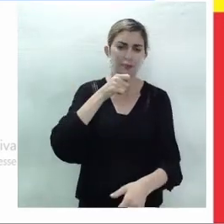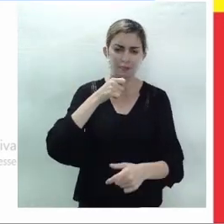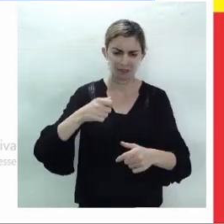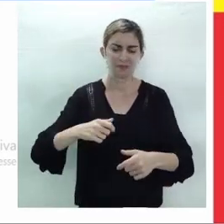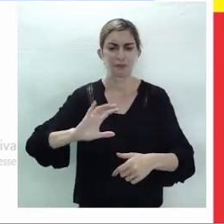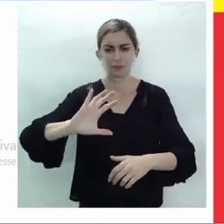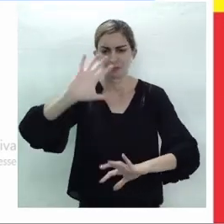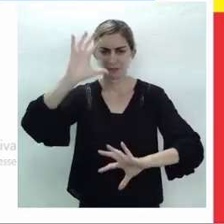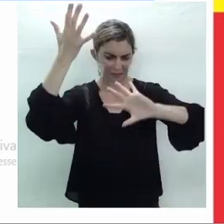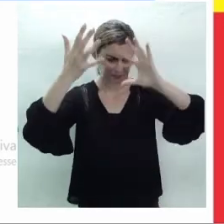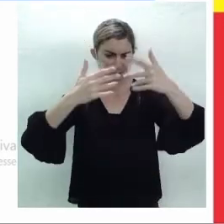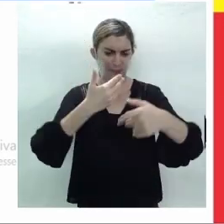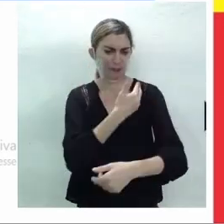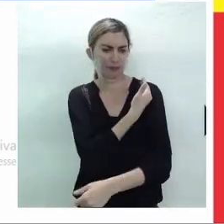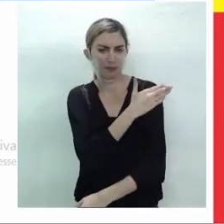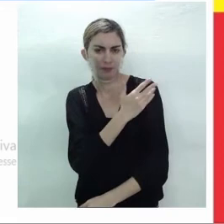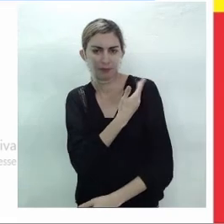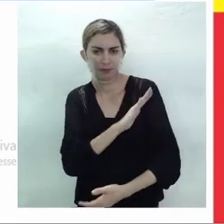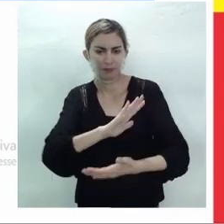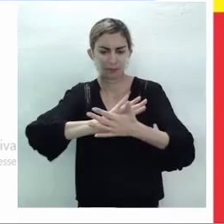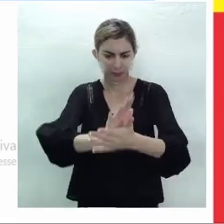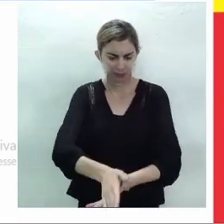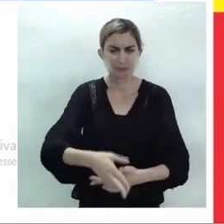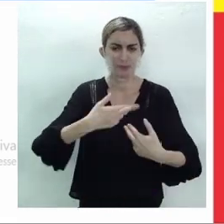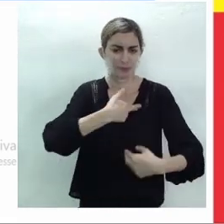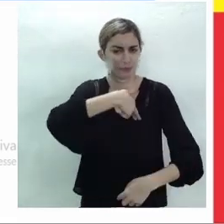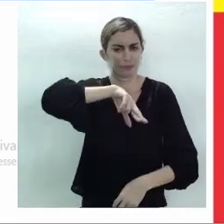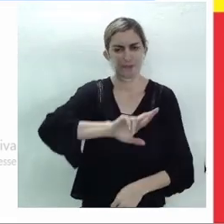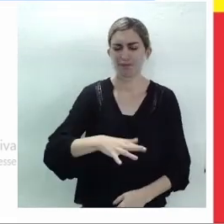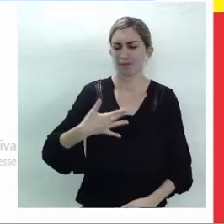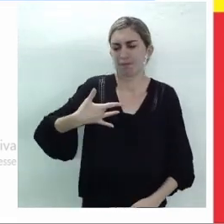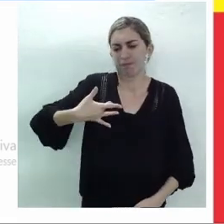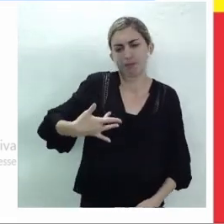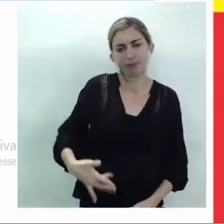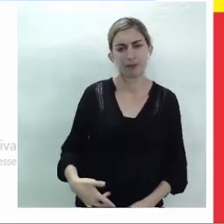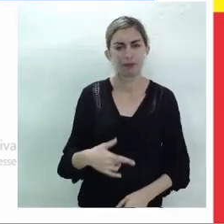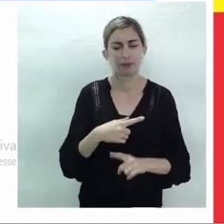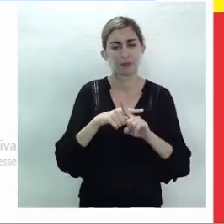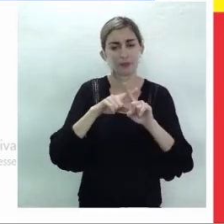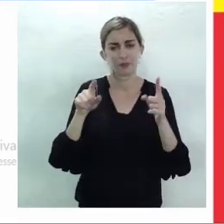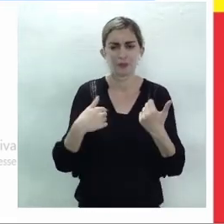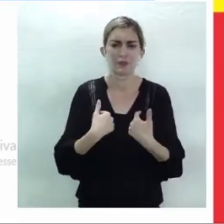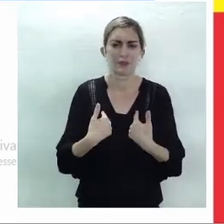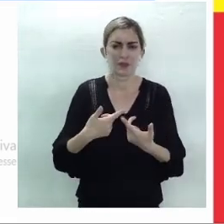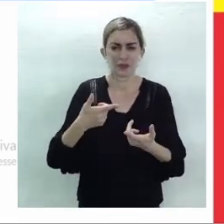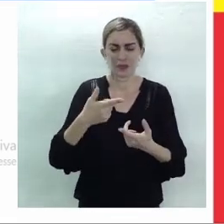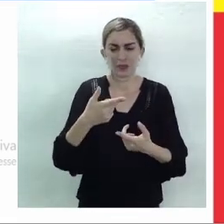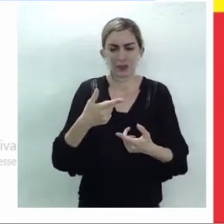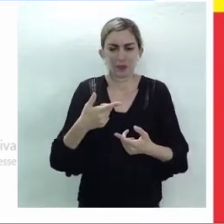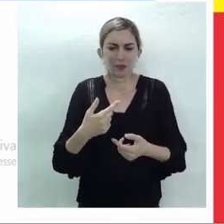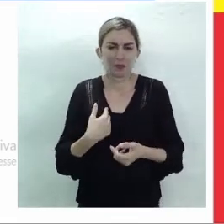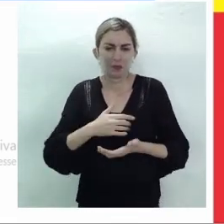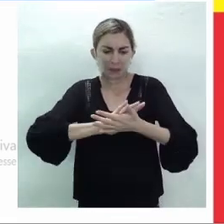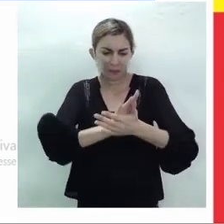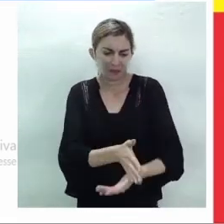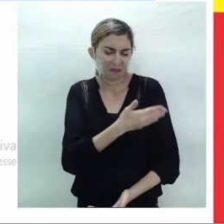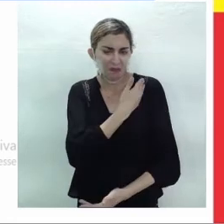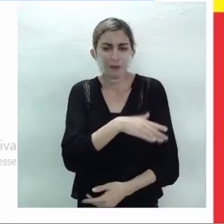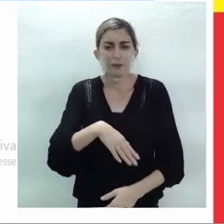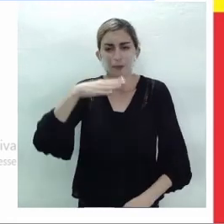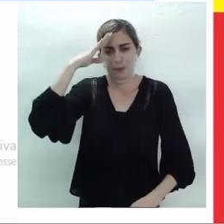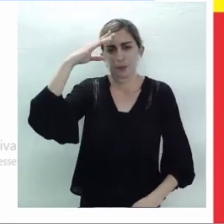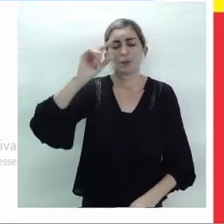são vítimas de preconceito religioso. Isso é lastimável. E essa intolerância religiosa se